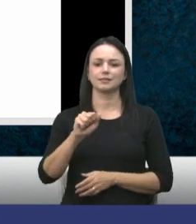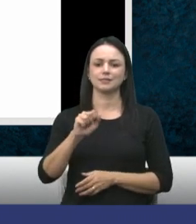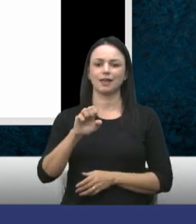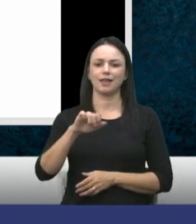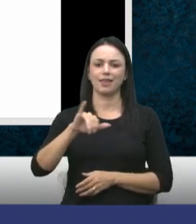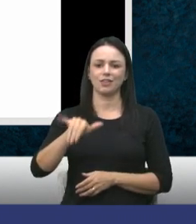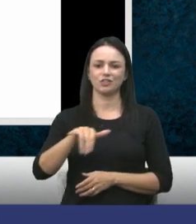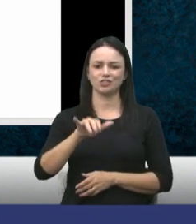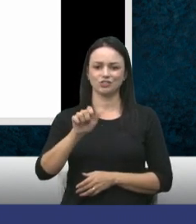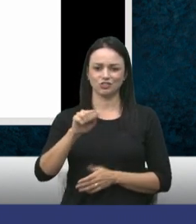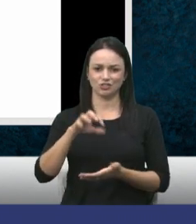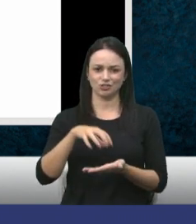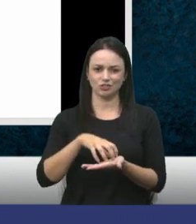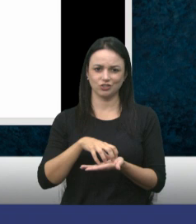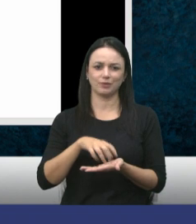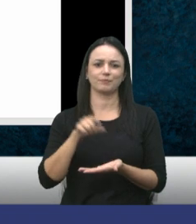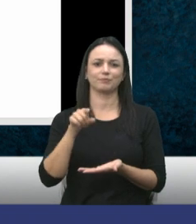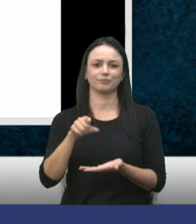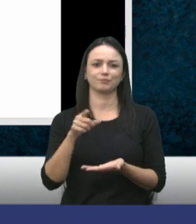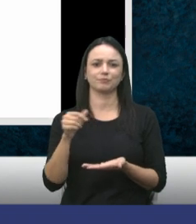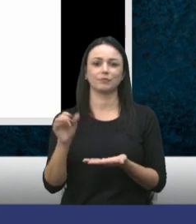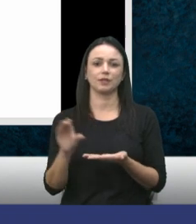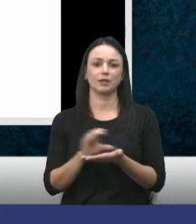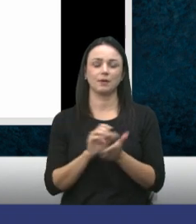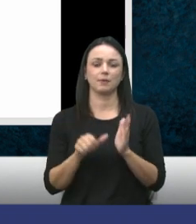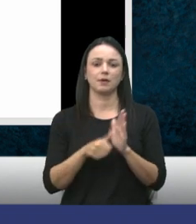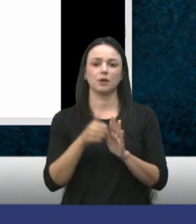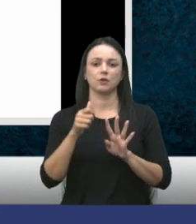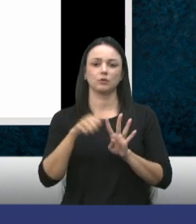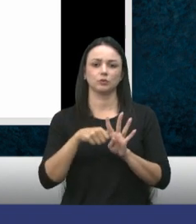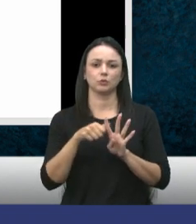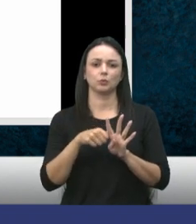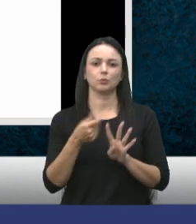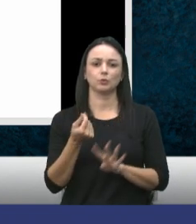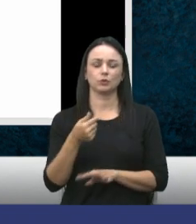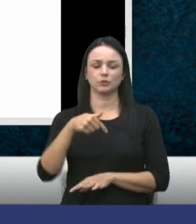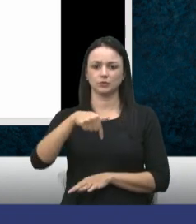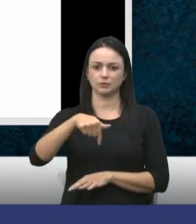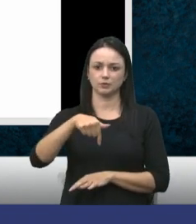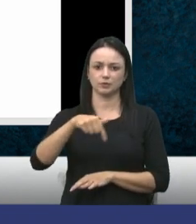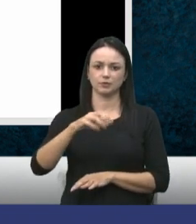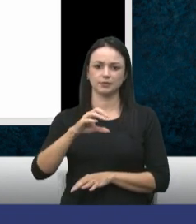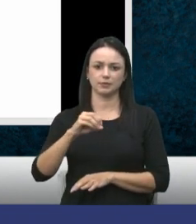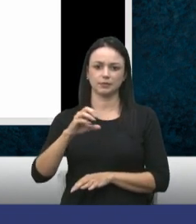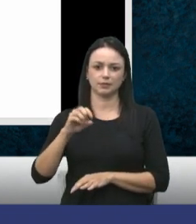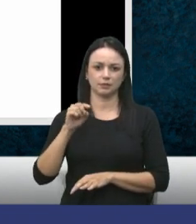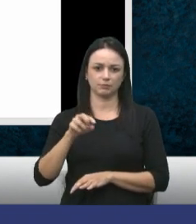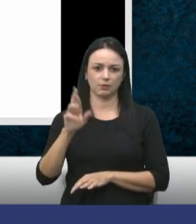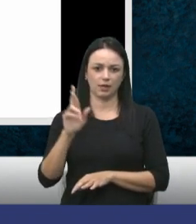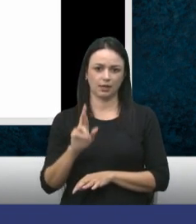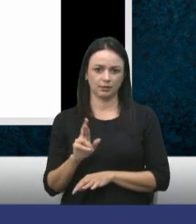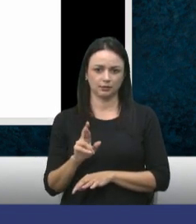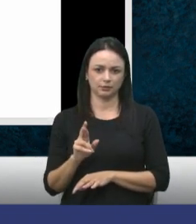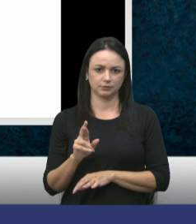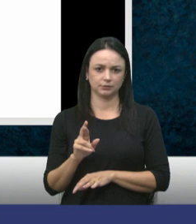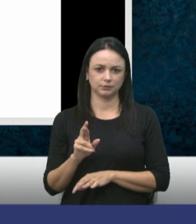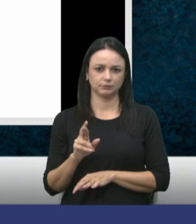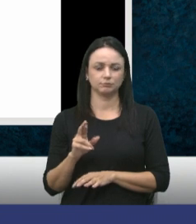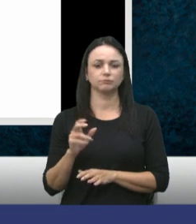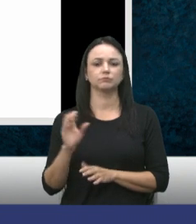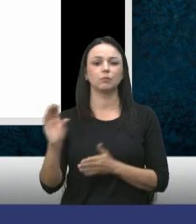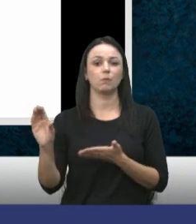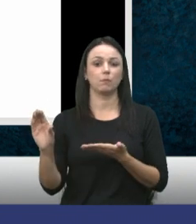agência reguladora, as receitas do primeiro quadrimestre foi de R$ 700.000, tendo sido